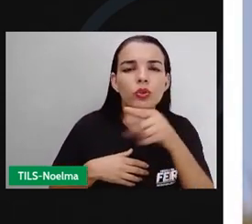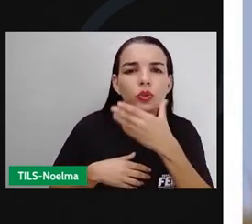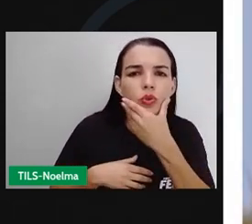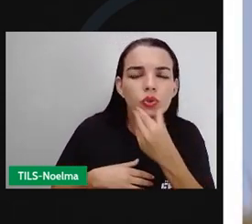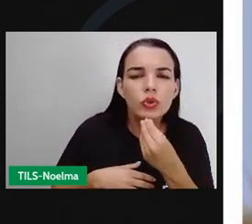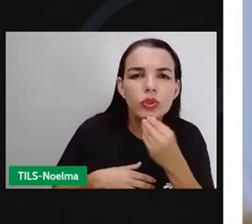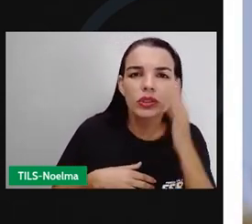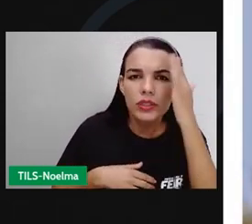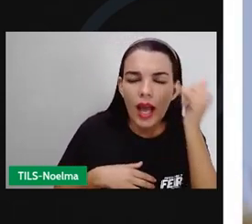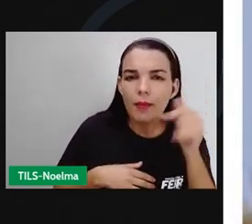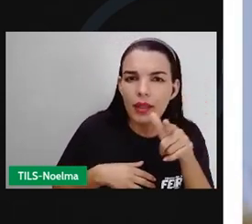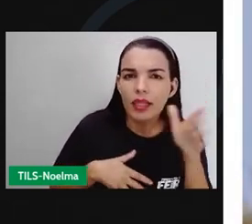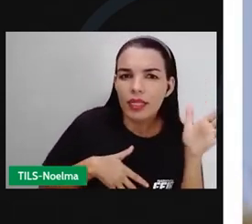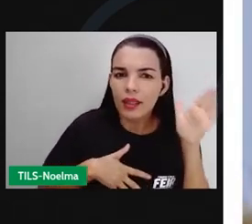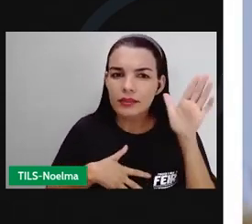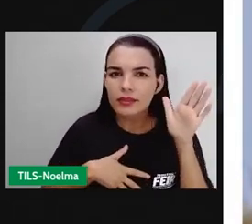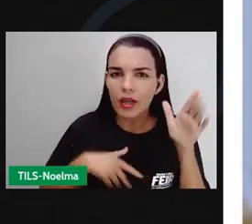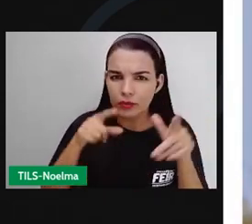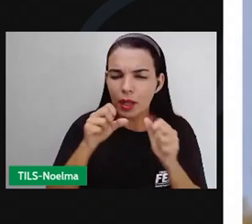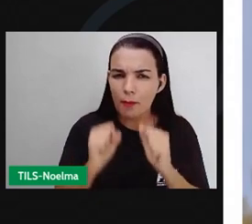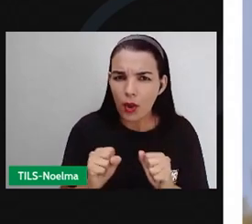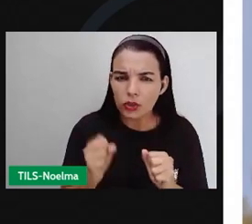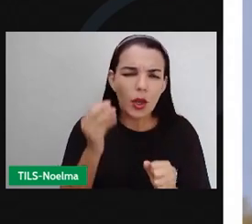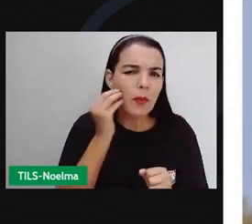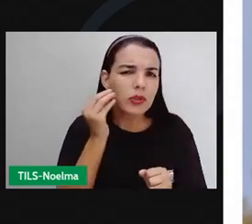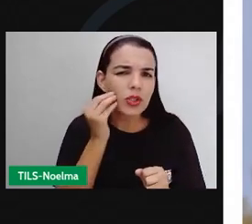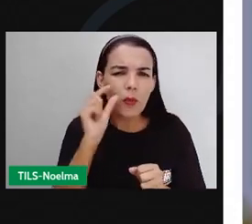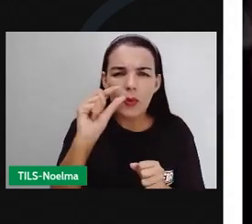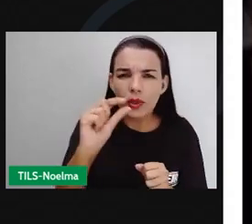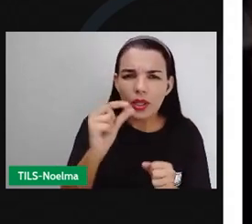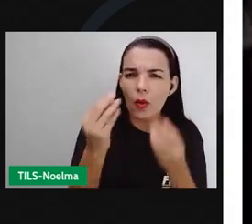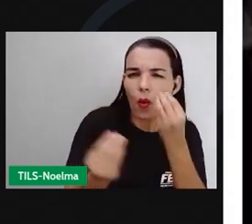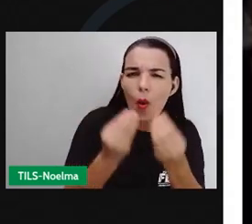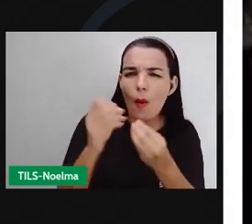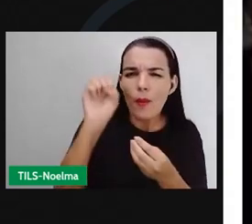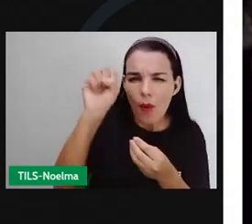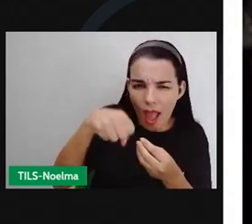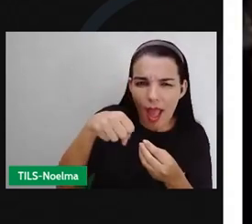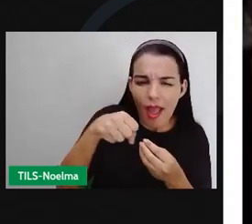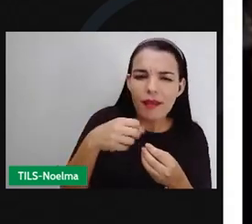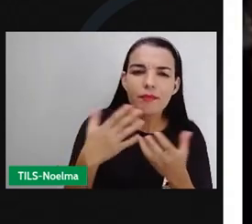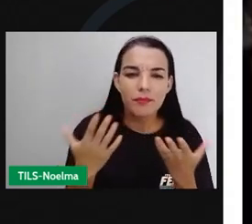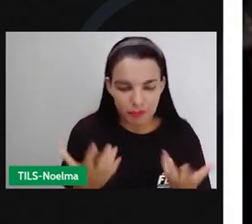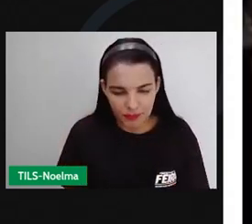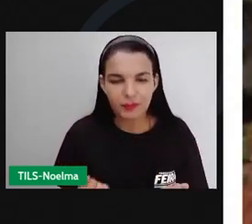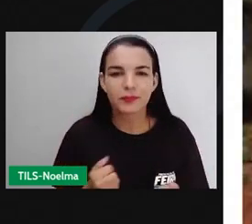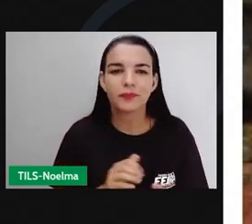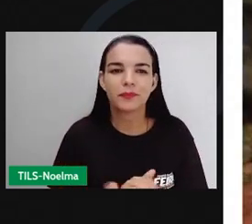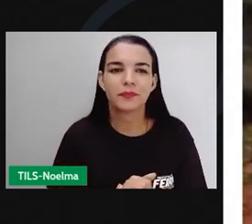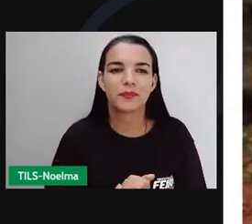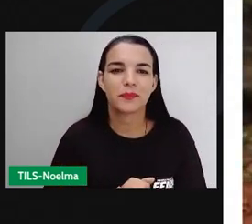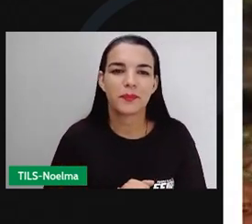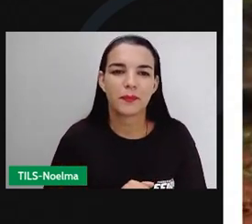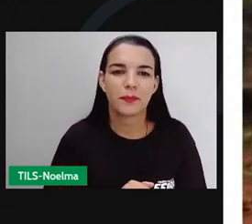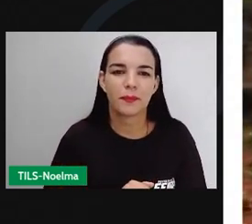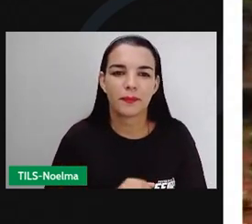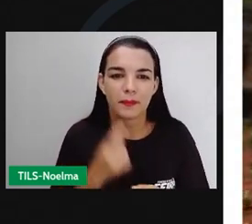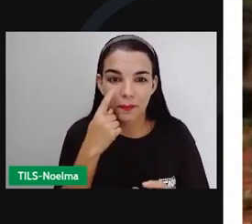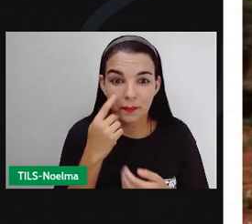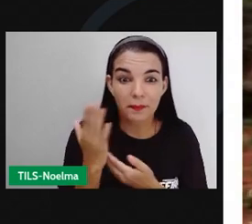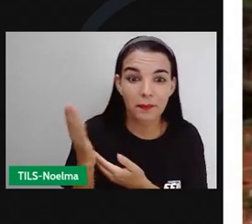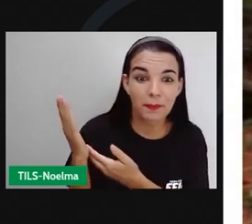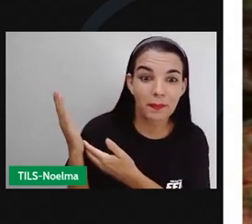chachado? Sei. E o senhor podia mostrar pra gente um pouquinho dessa dança? Pois não. Mostra aí pra gente ver.